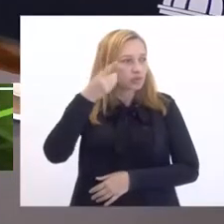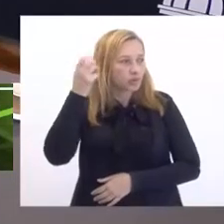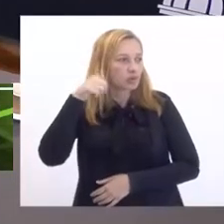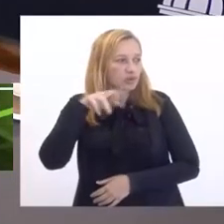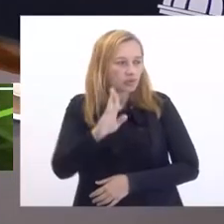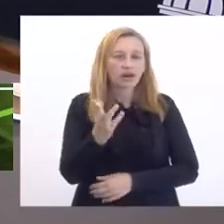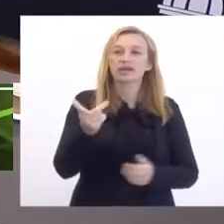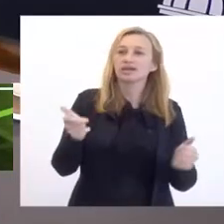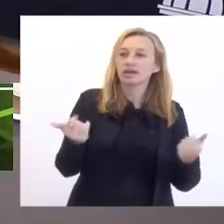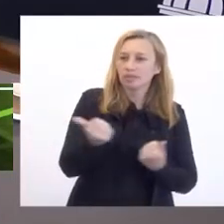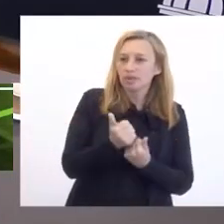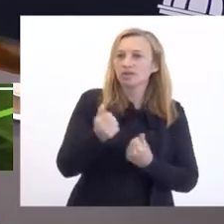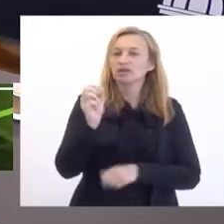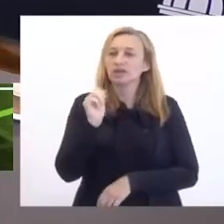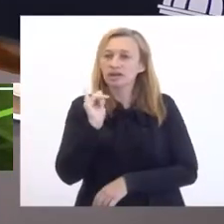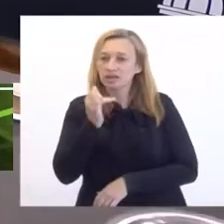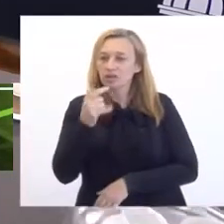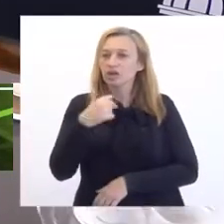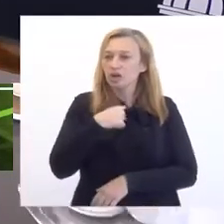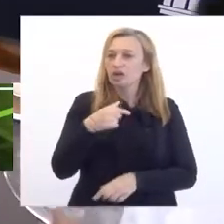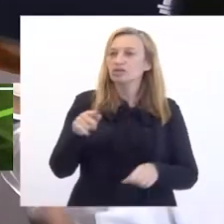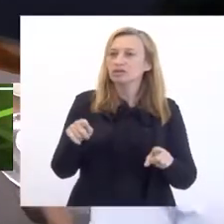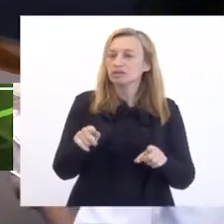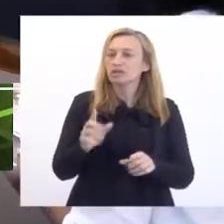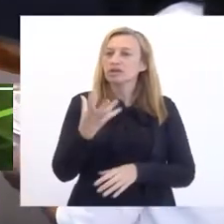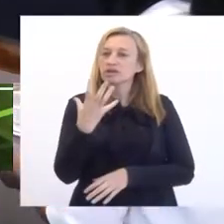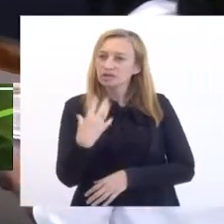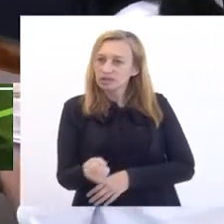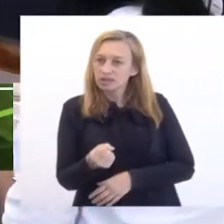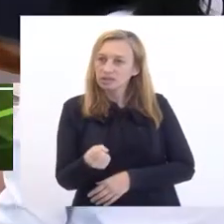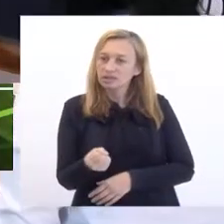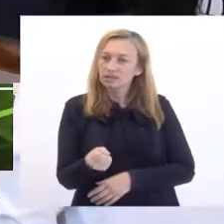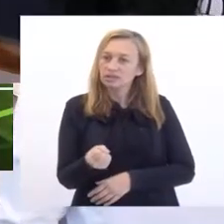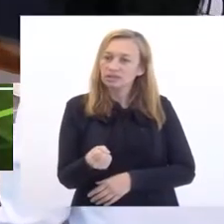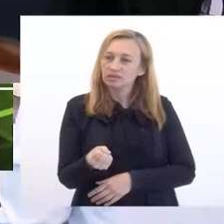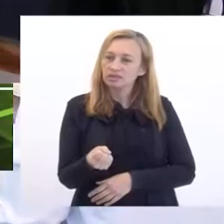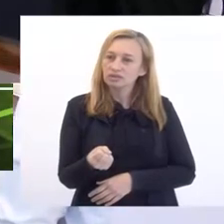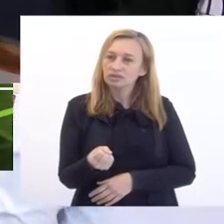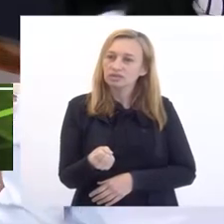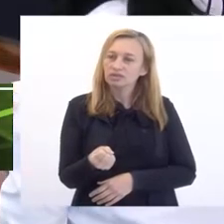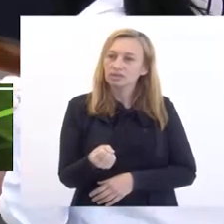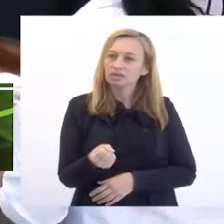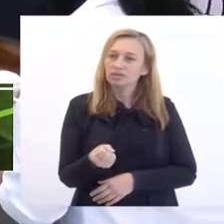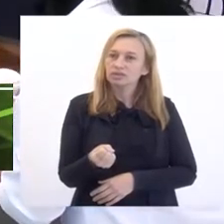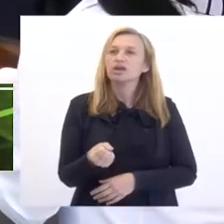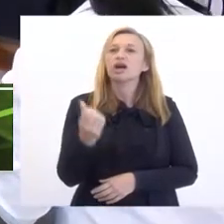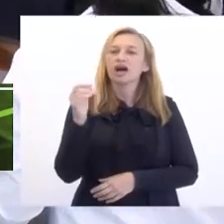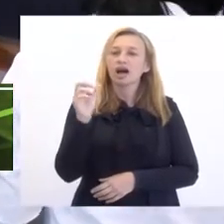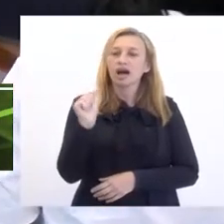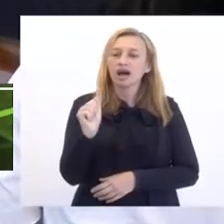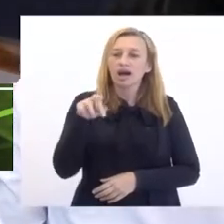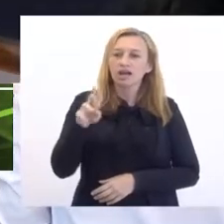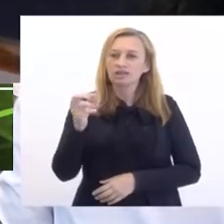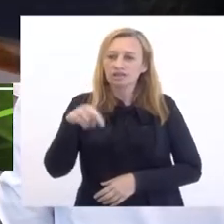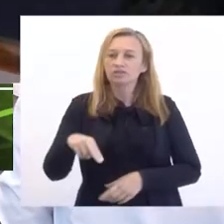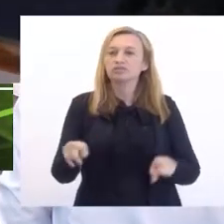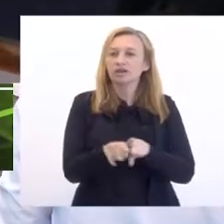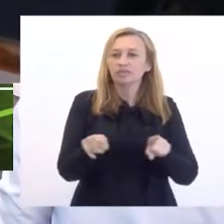consignou o voto, apoiando o relator. E eu voto favorável. Então, são... Anderson, também